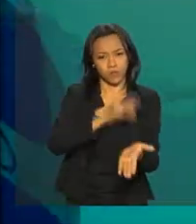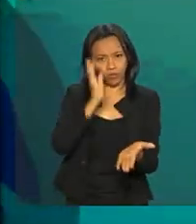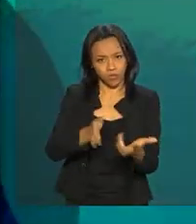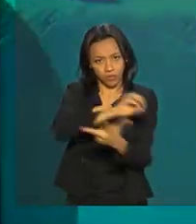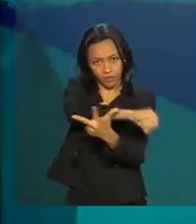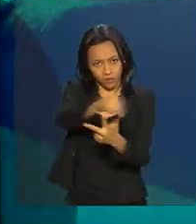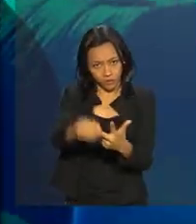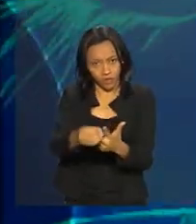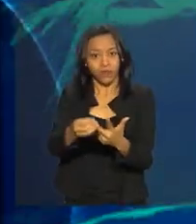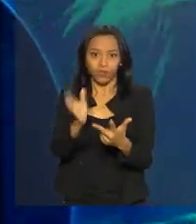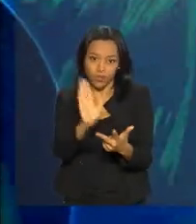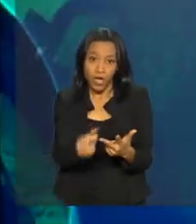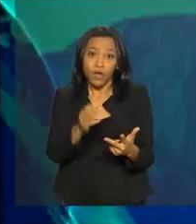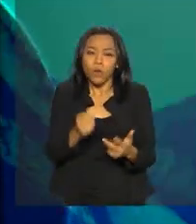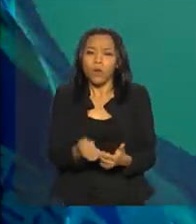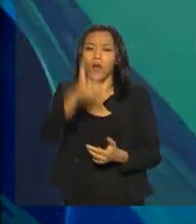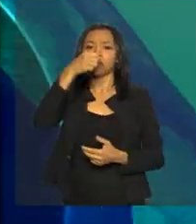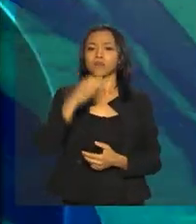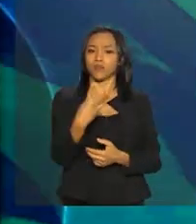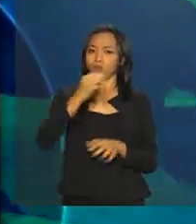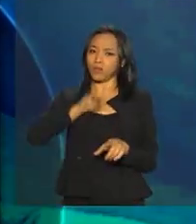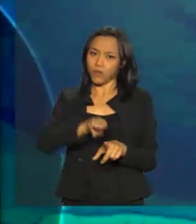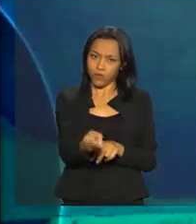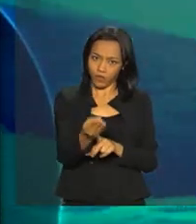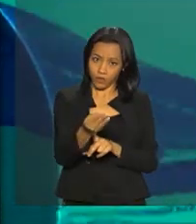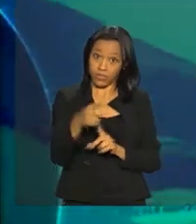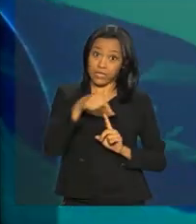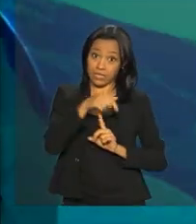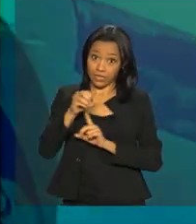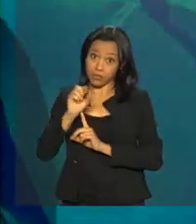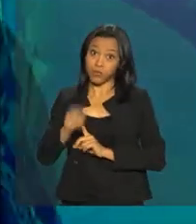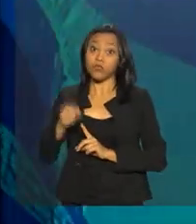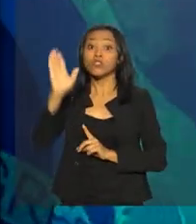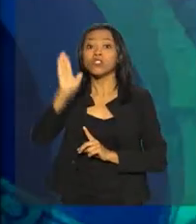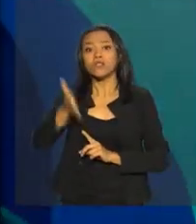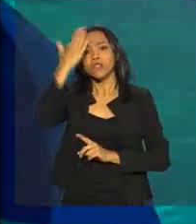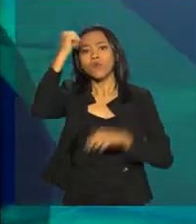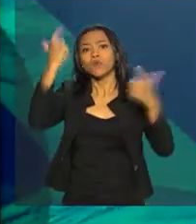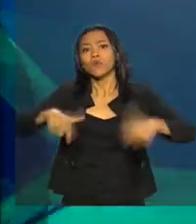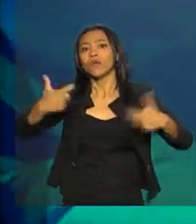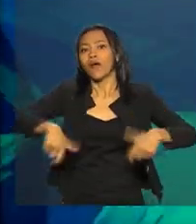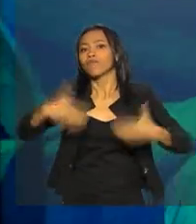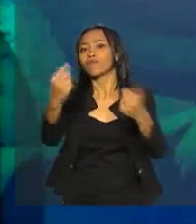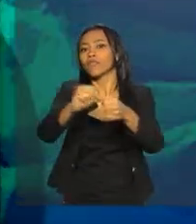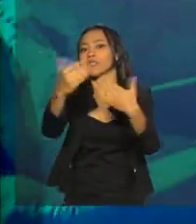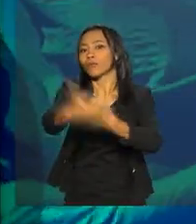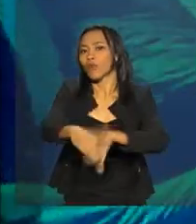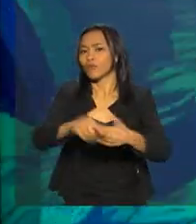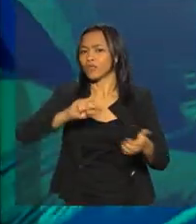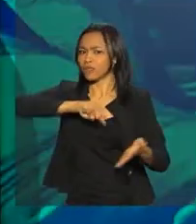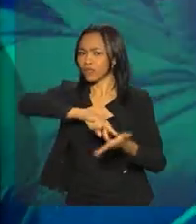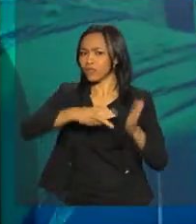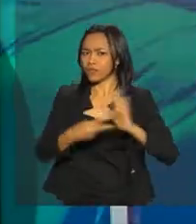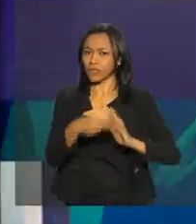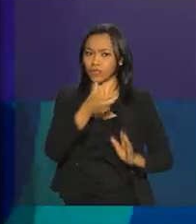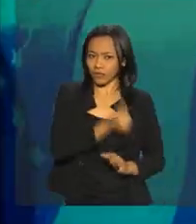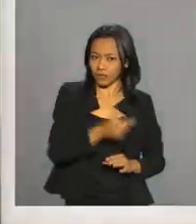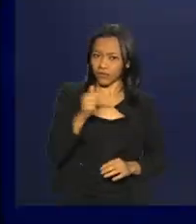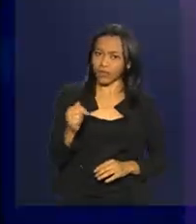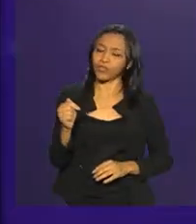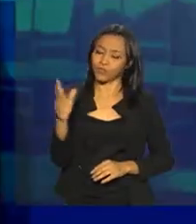Enem, quase 3 milhões e 700 mil já sabem onde farão as provas, o que representa 67%